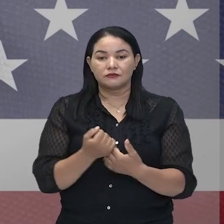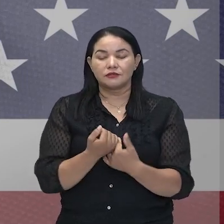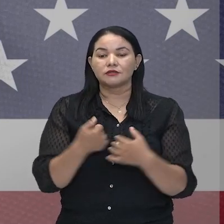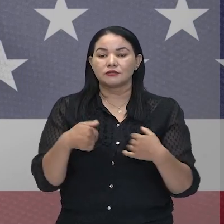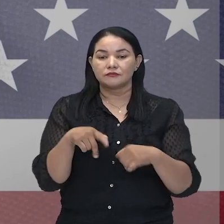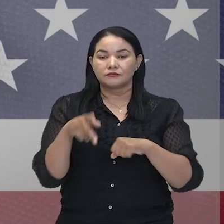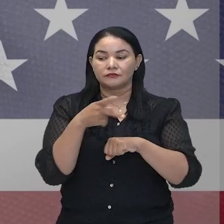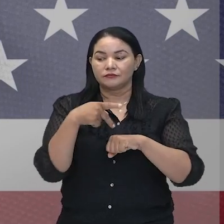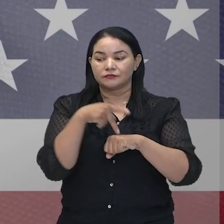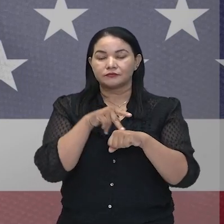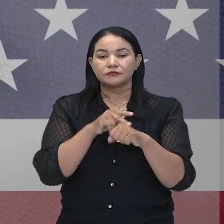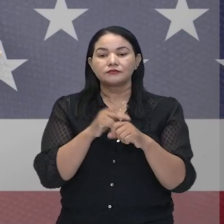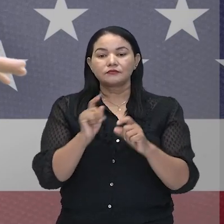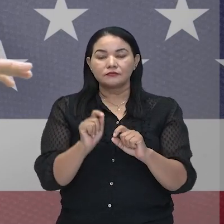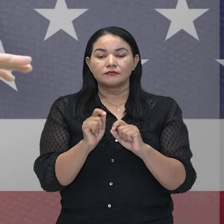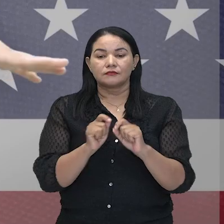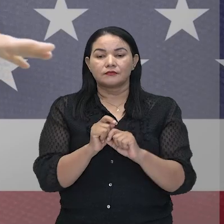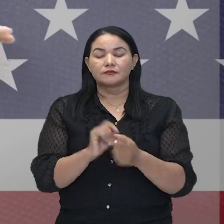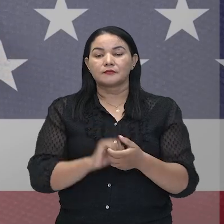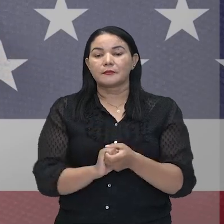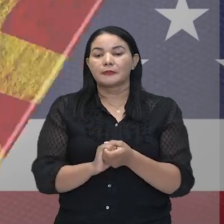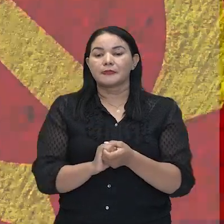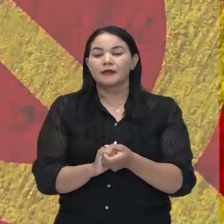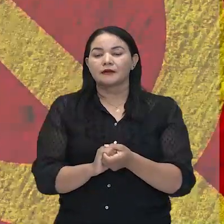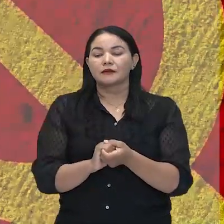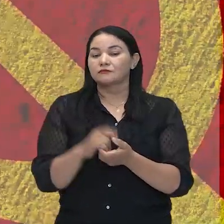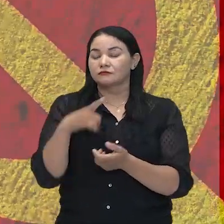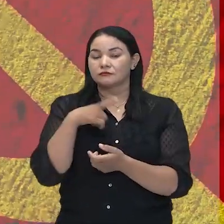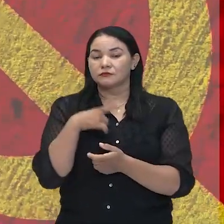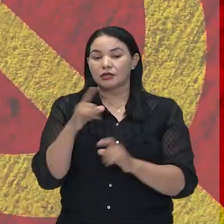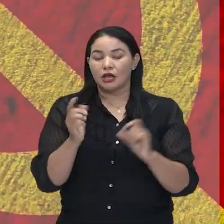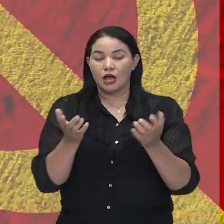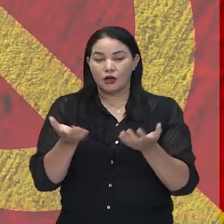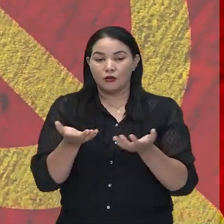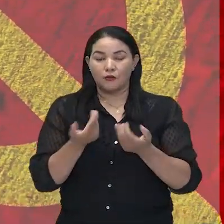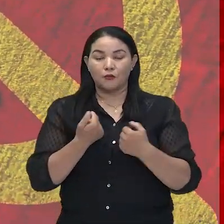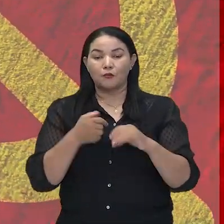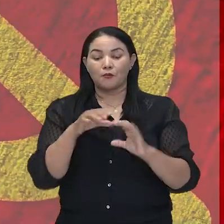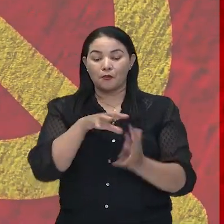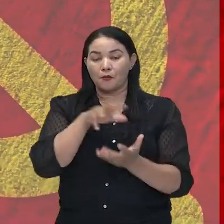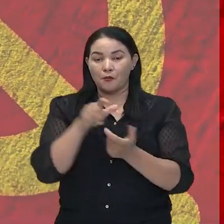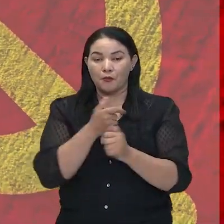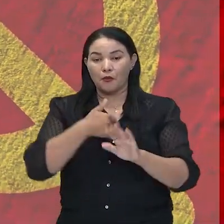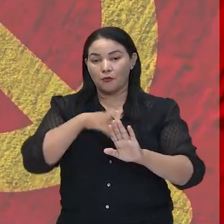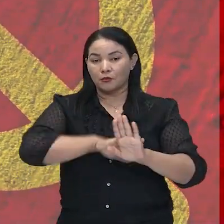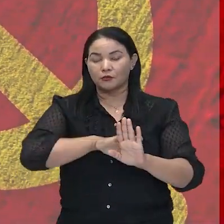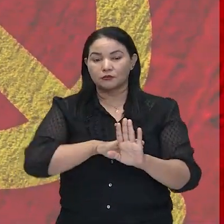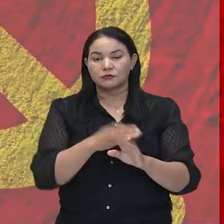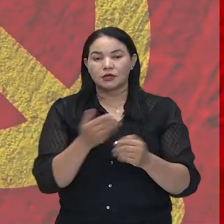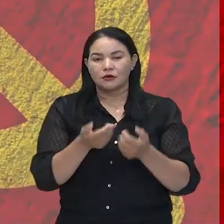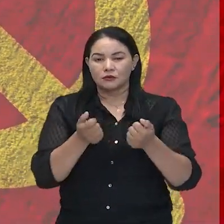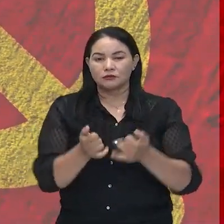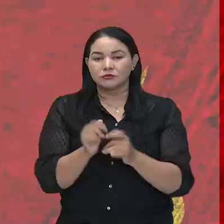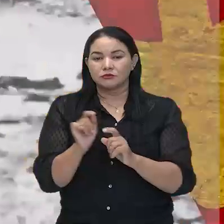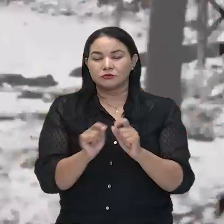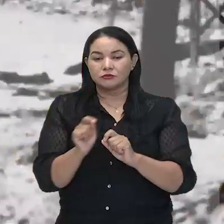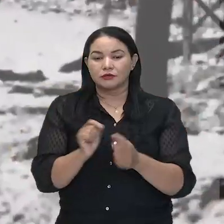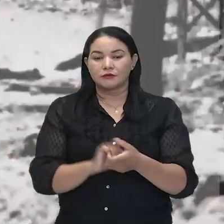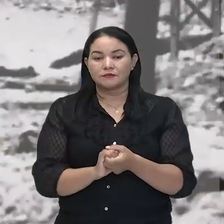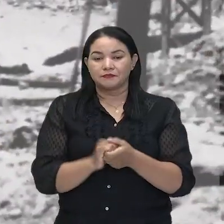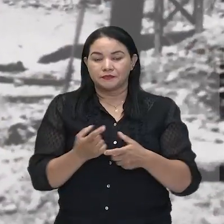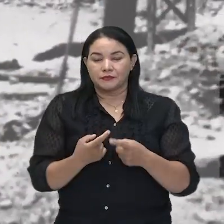países então socialistas ali se armarem também. Então a gente tem esse mundo bipolar, ok? Vou citar então aqui uma